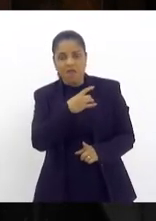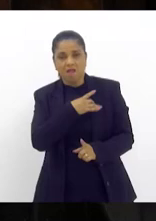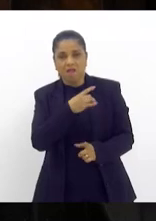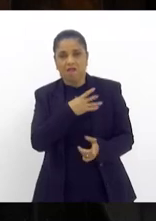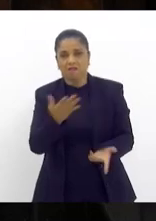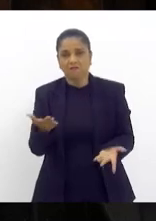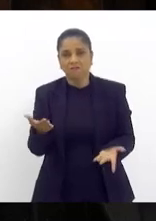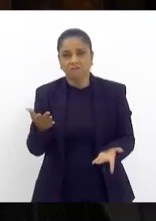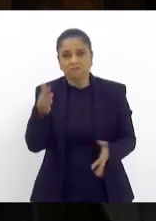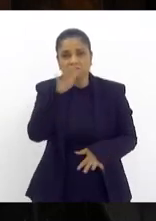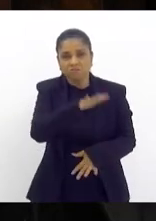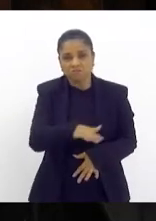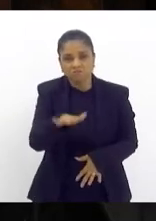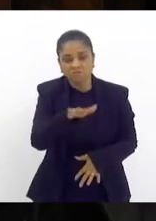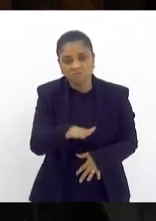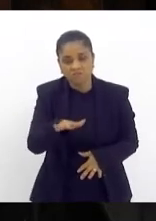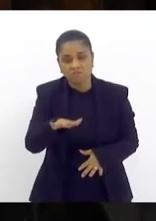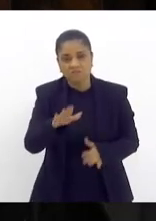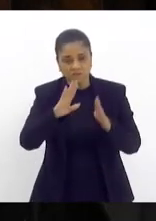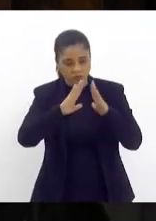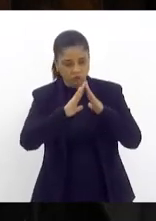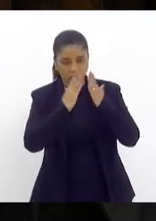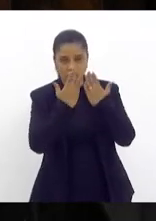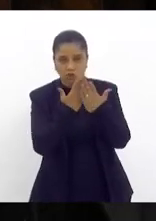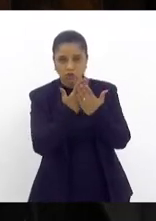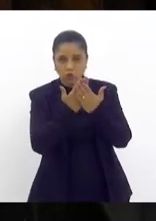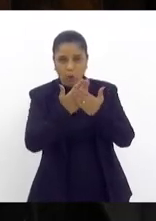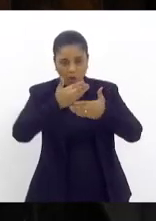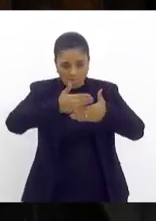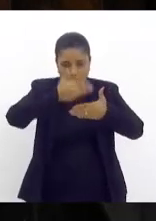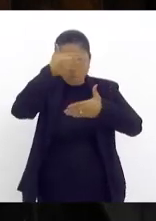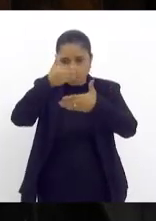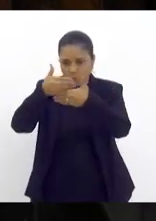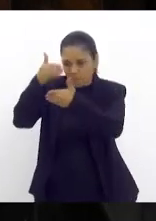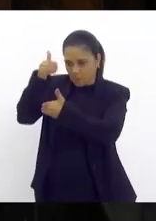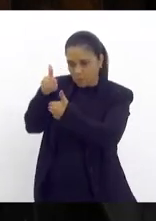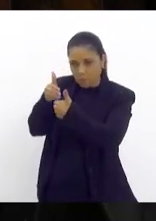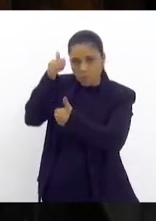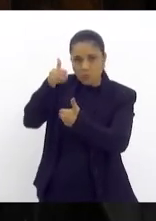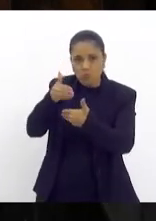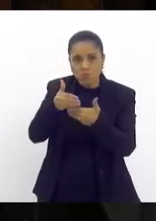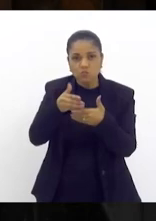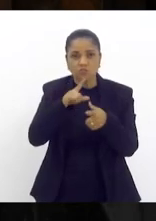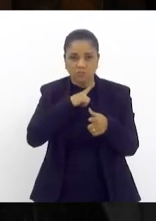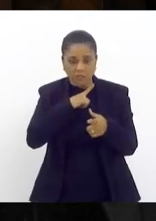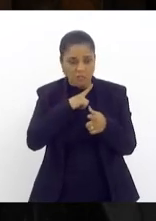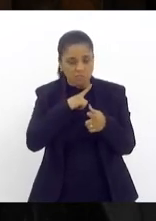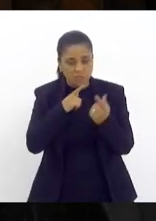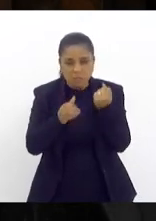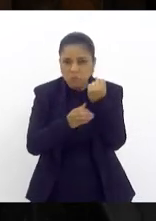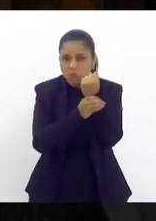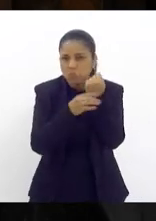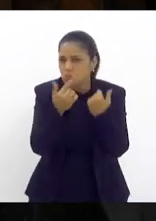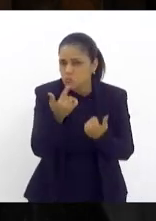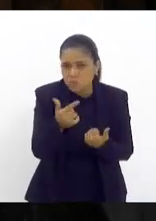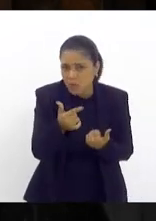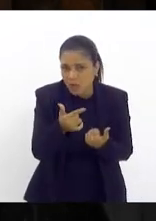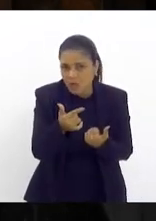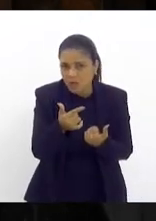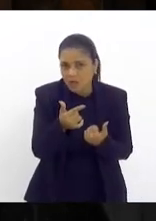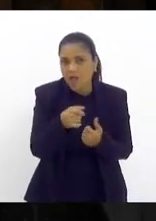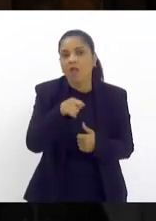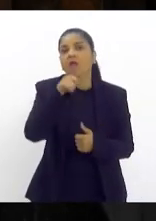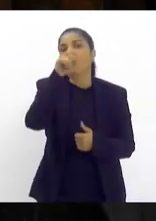Se uma criança numa escola murada não está segura, quem